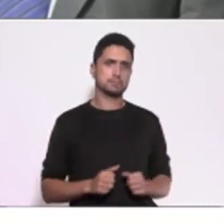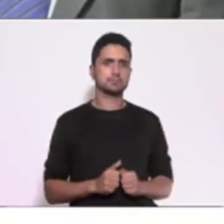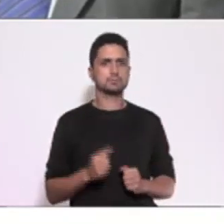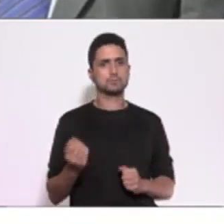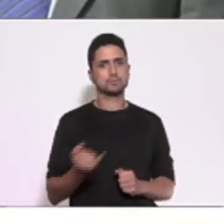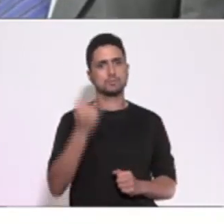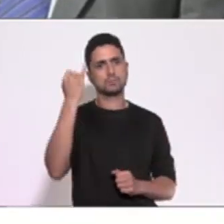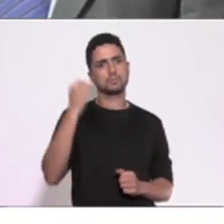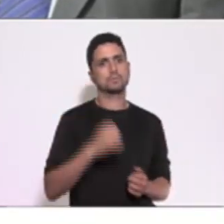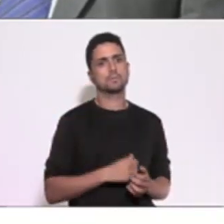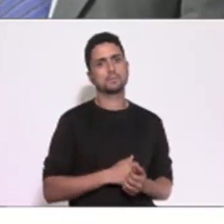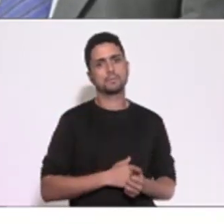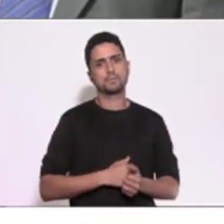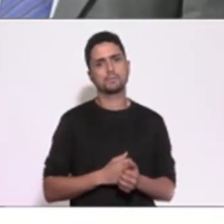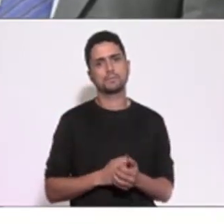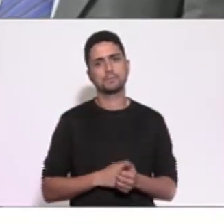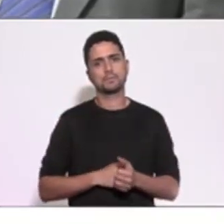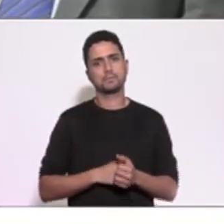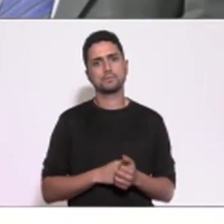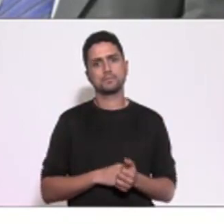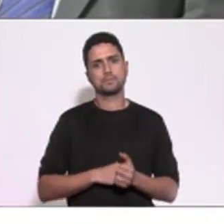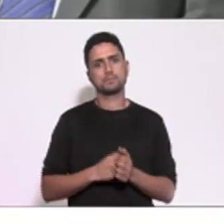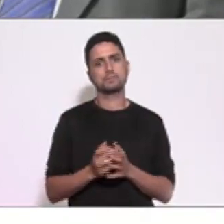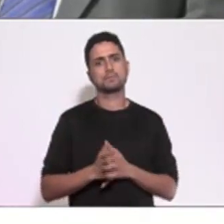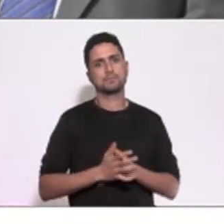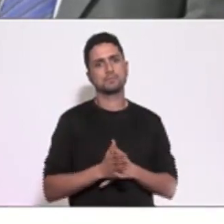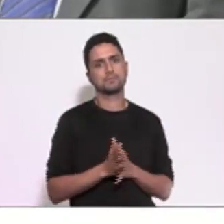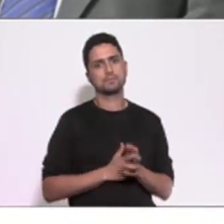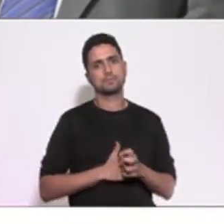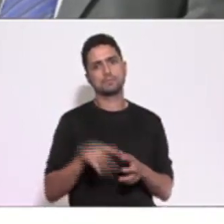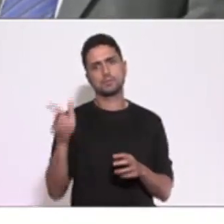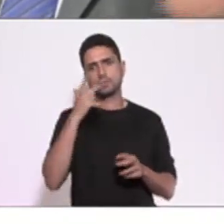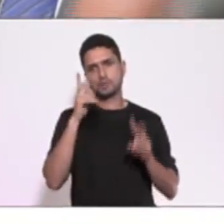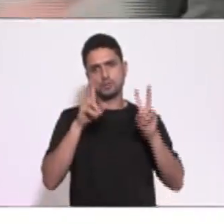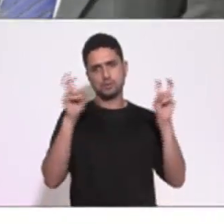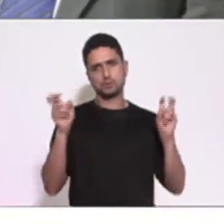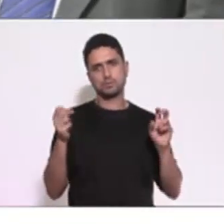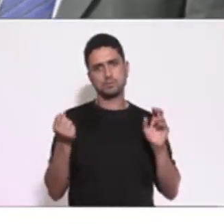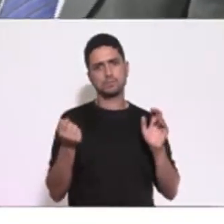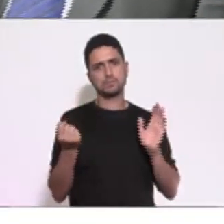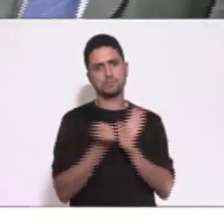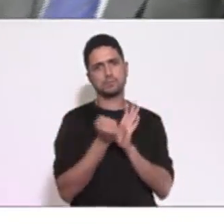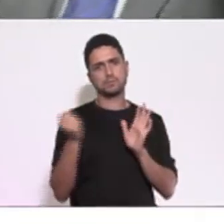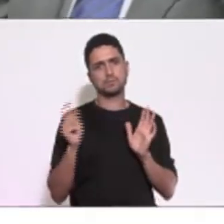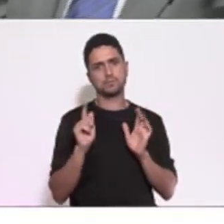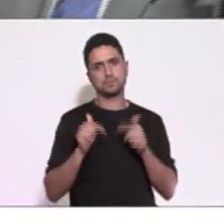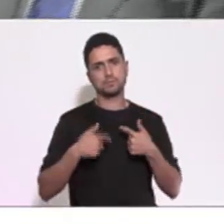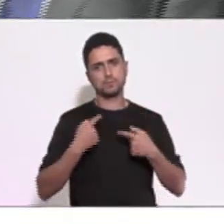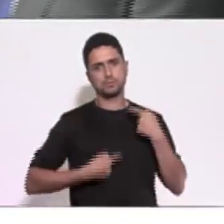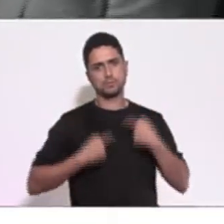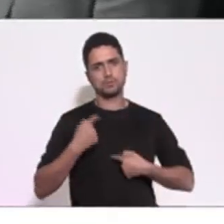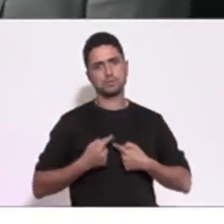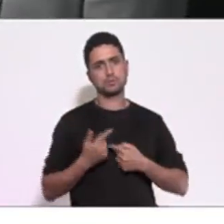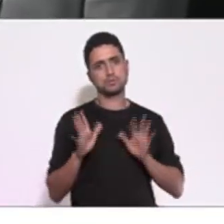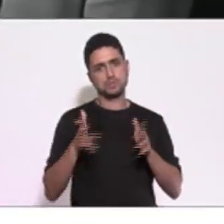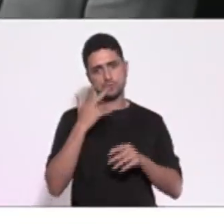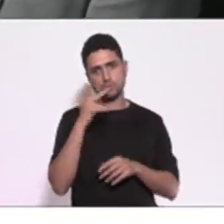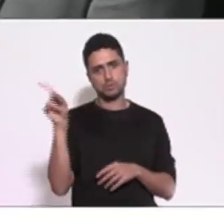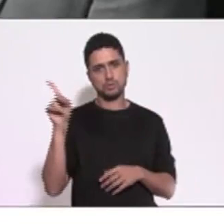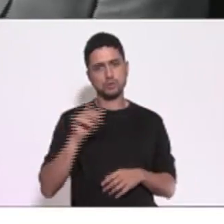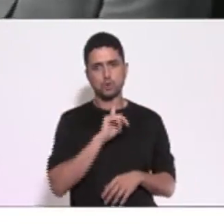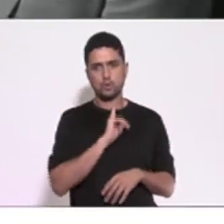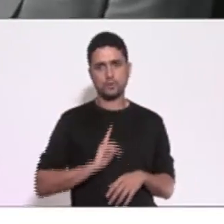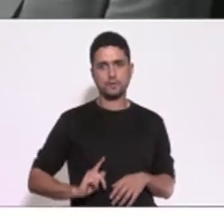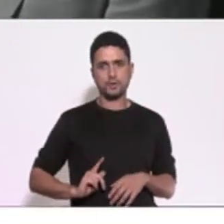senhor está querendo usar o tombamento como um ato político, que já foi declarado que o governo federal pretende, de repente, fazer uma concessão